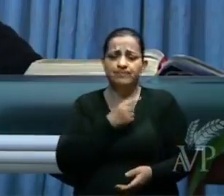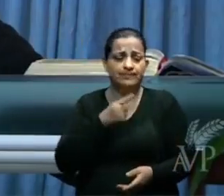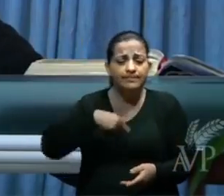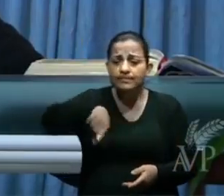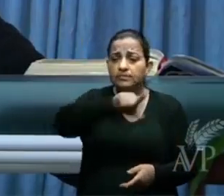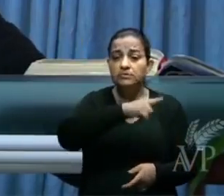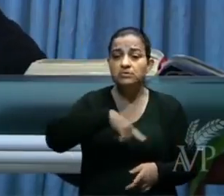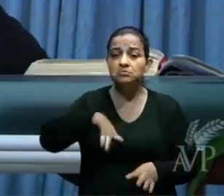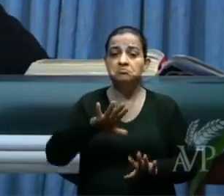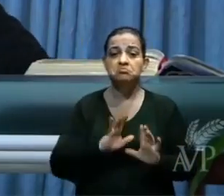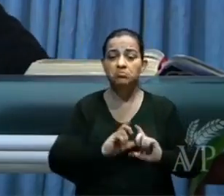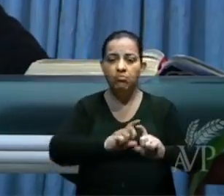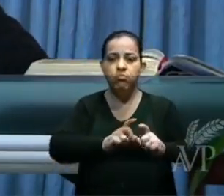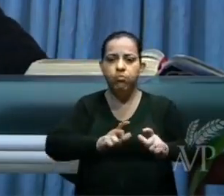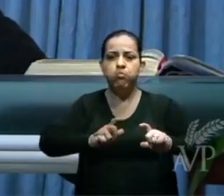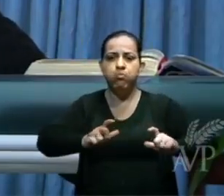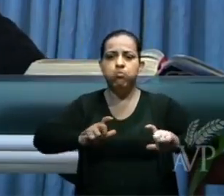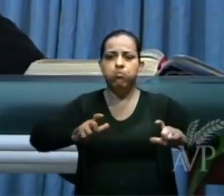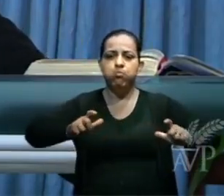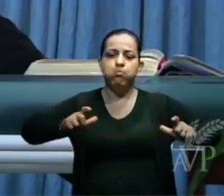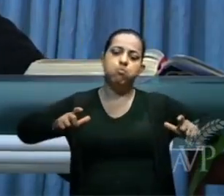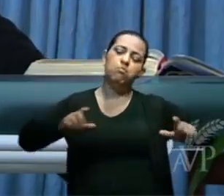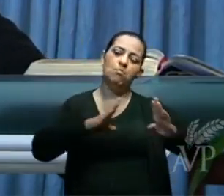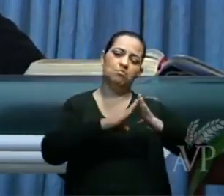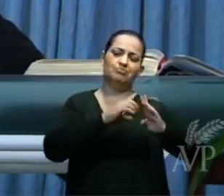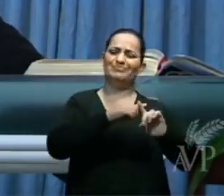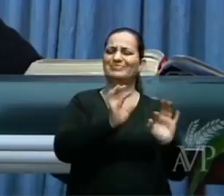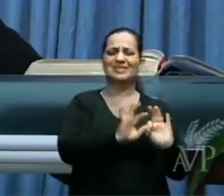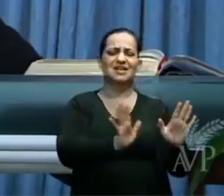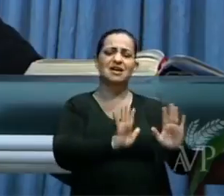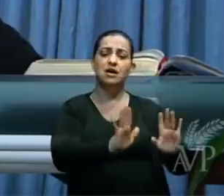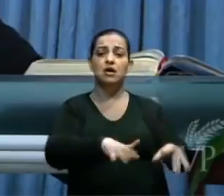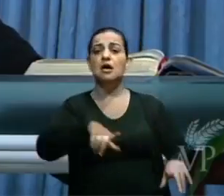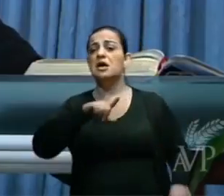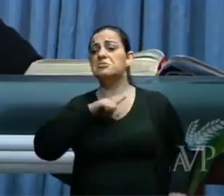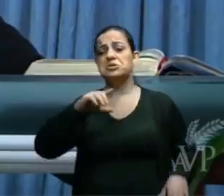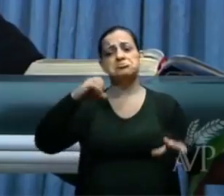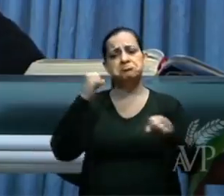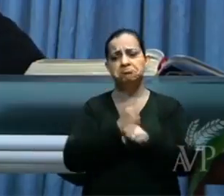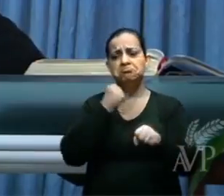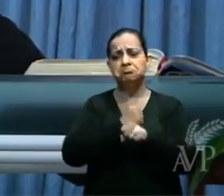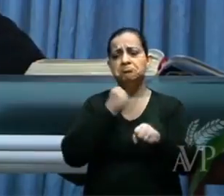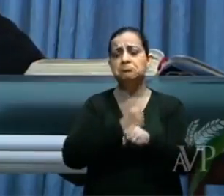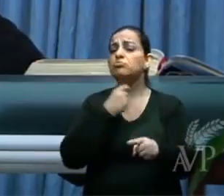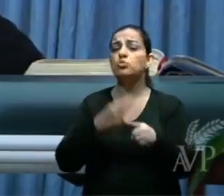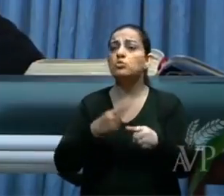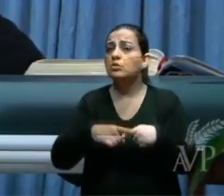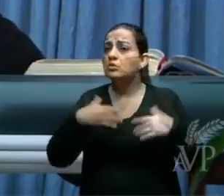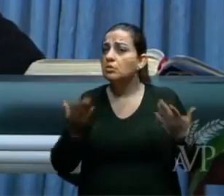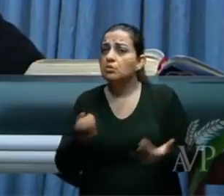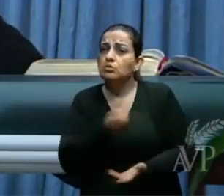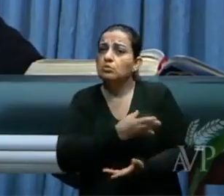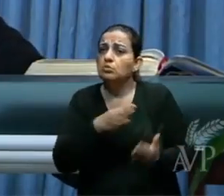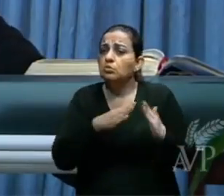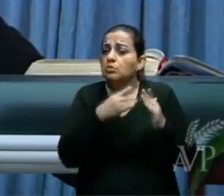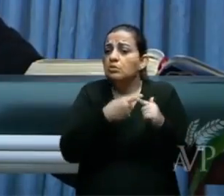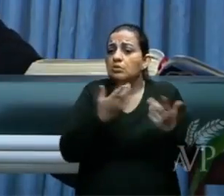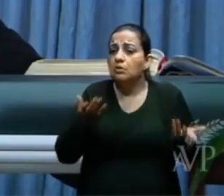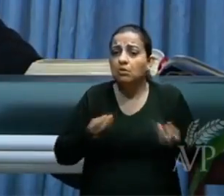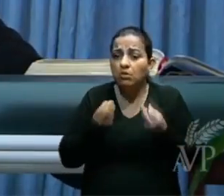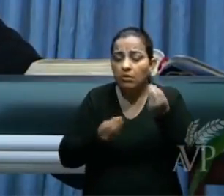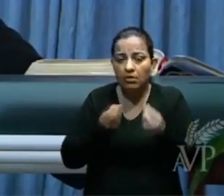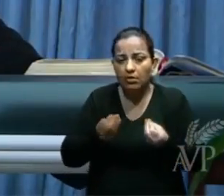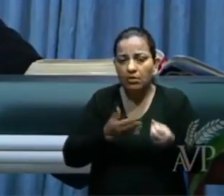forma uma grande igreja alba estamos construindo pra quem não sabe bruni é melhor